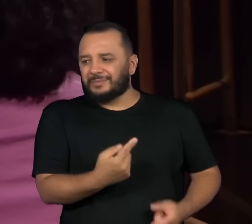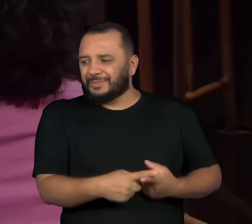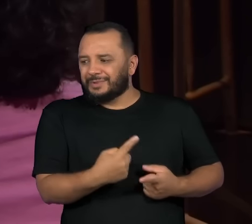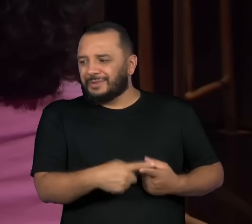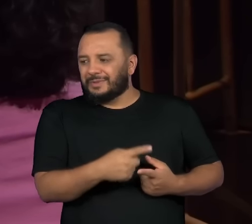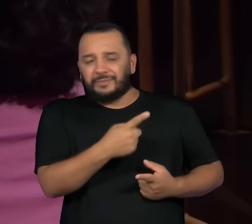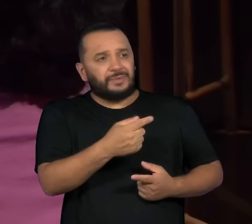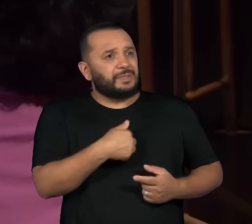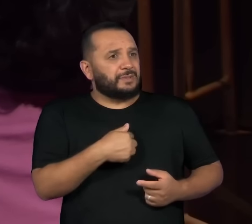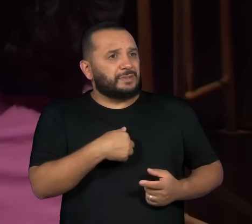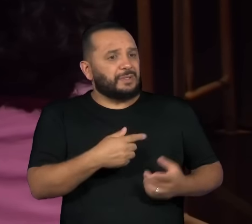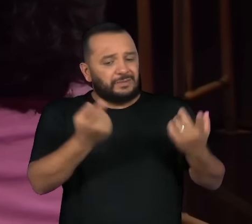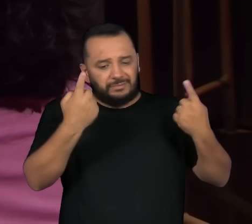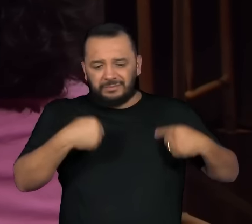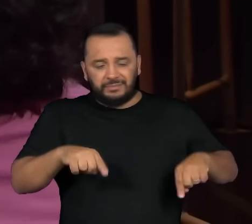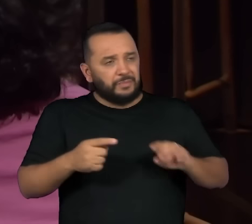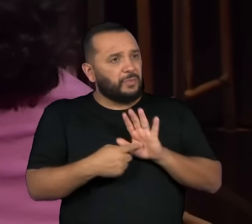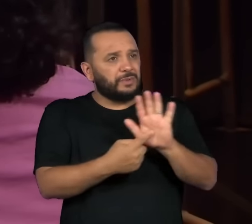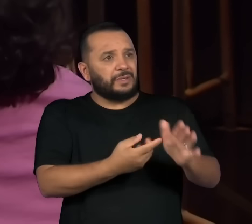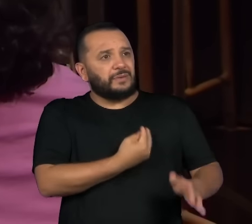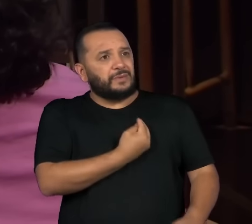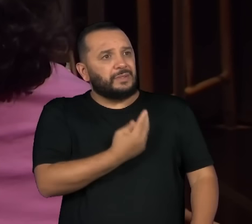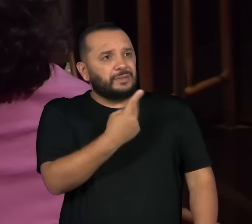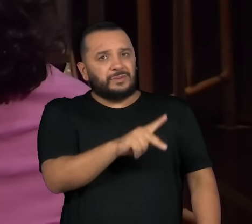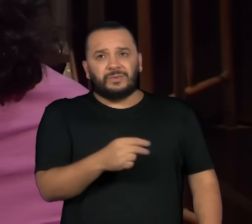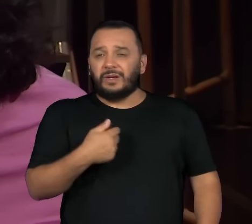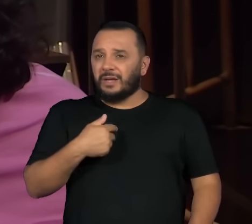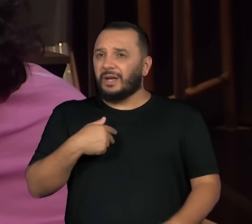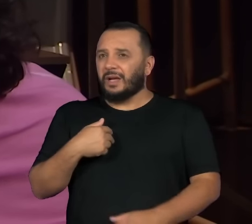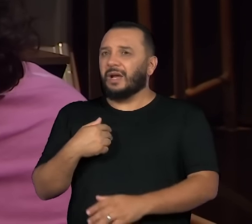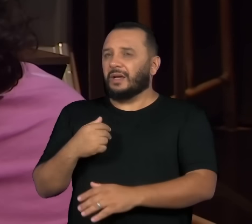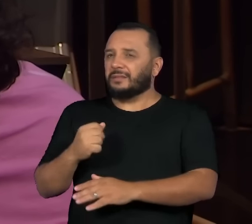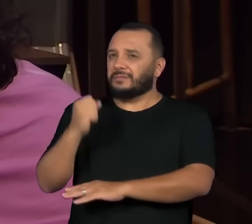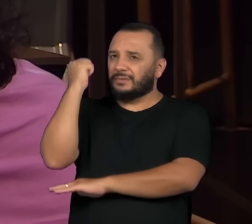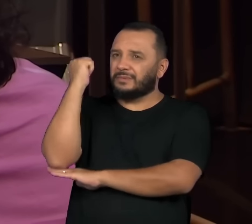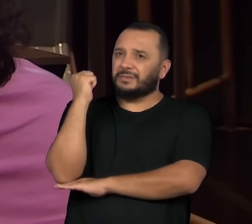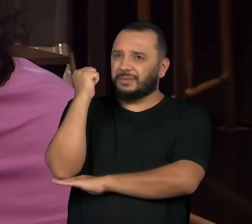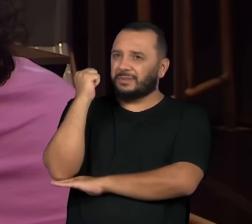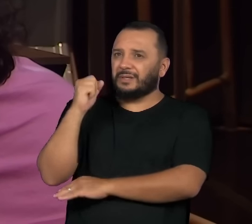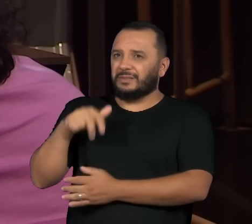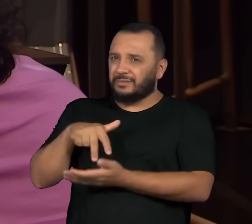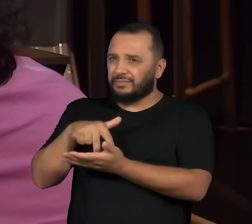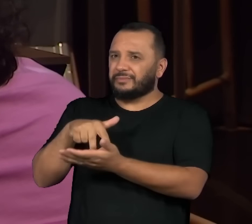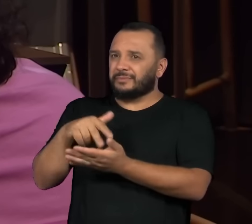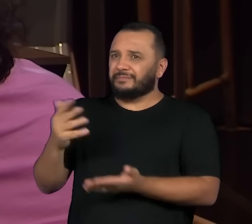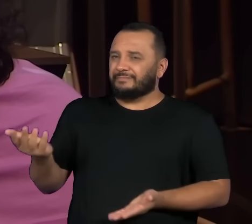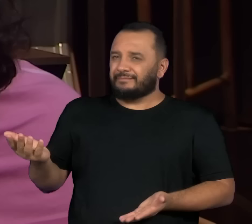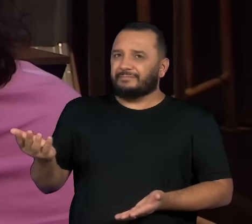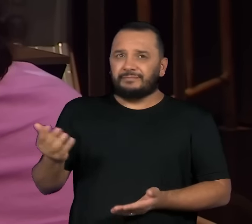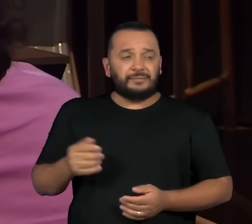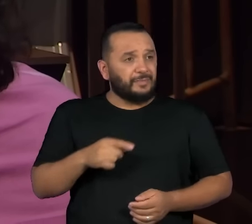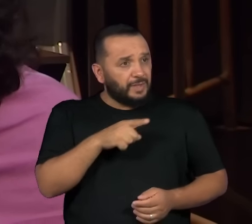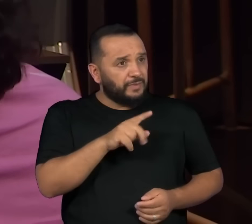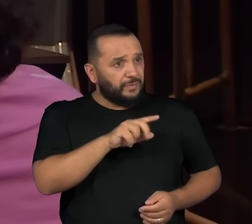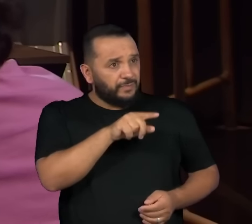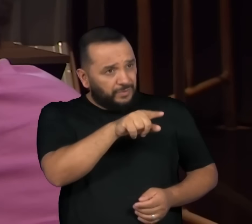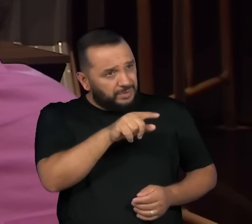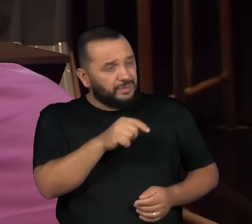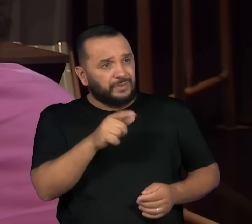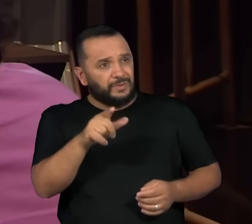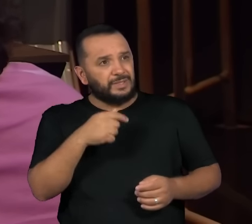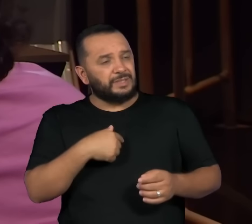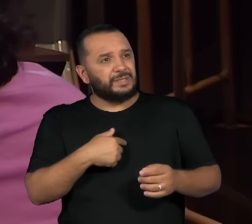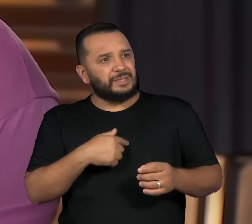está... E é uma coisa sobre... De existir plenamente. Existir plenamente e é você. Você não está agredindo